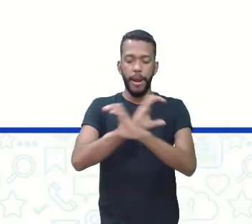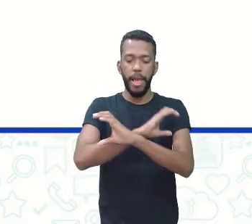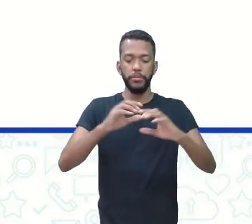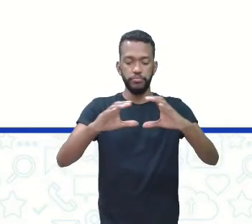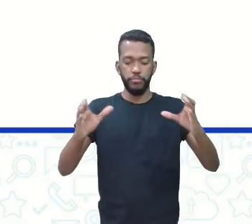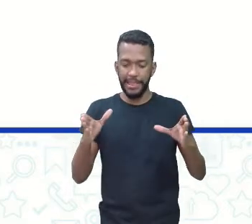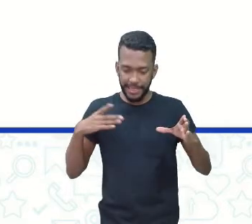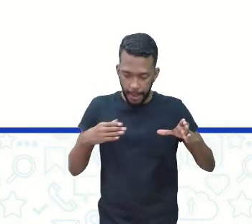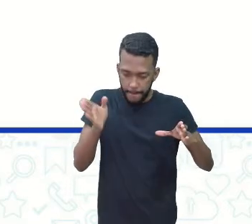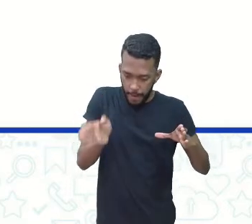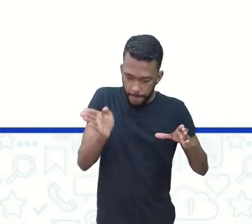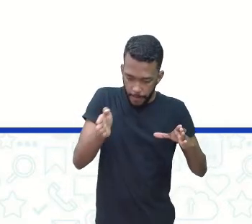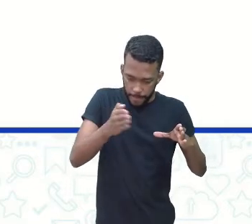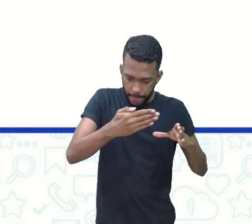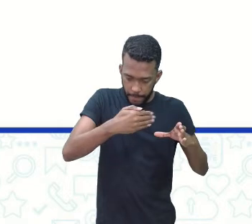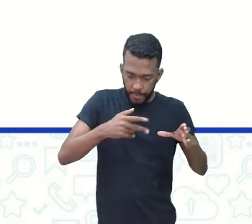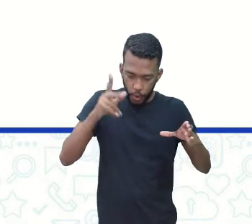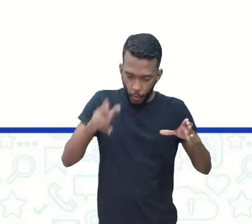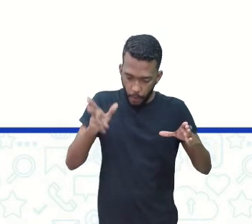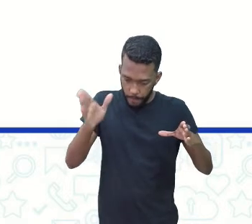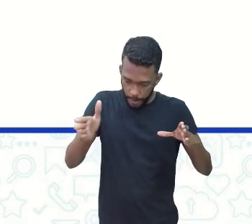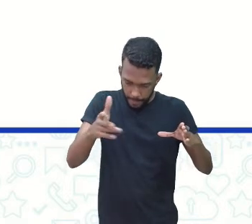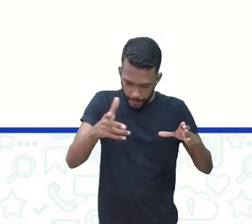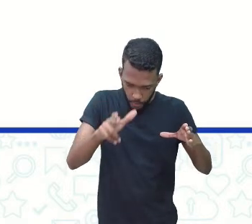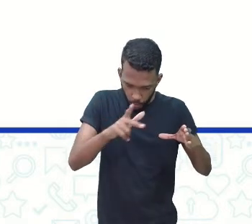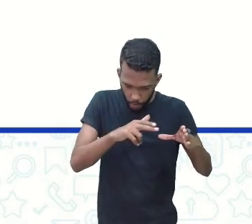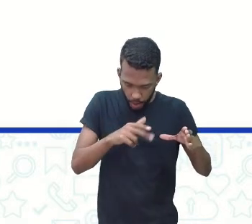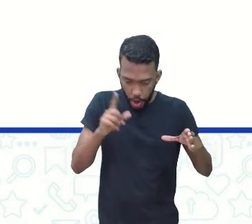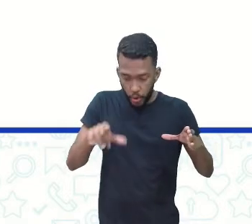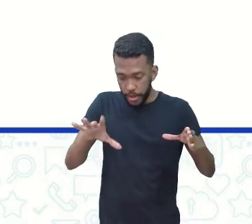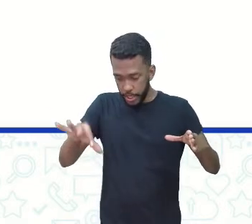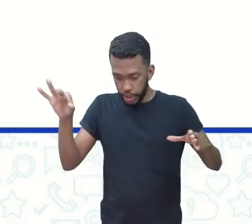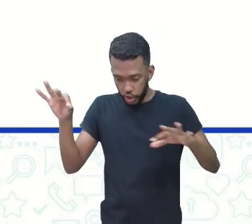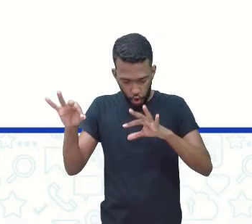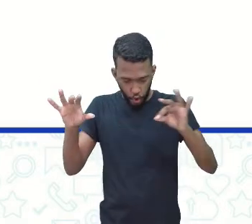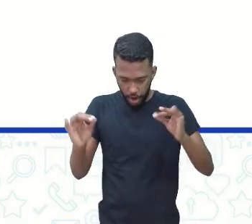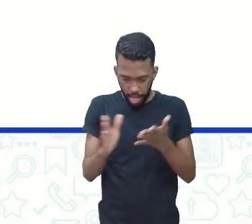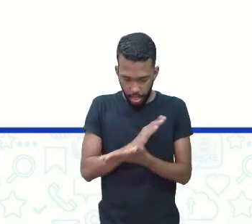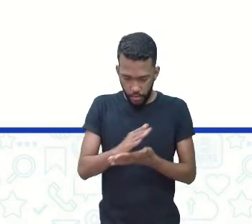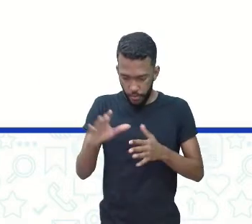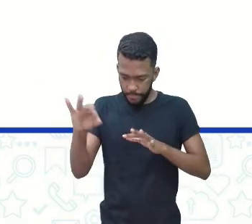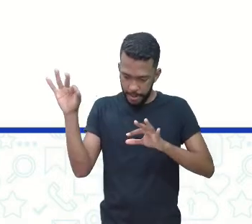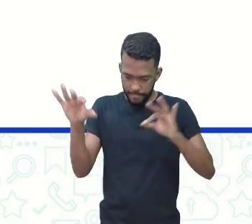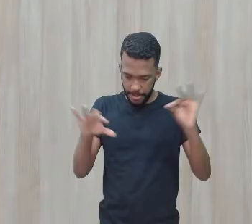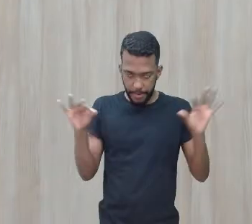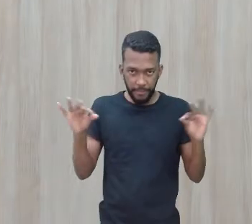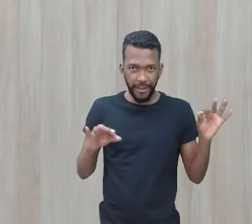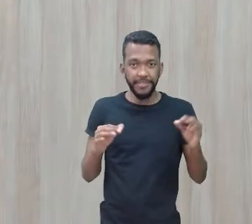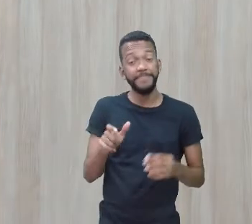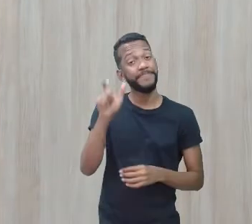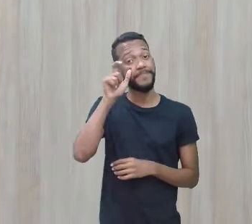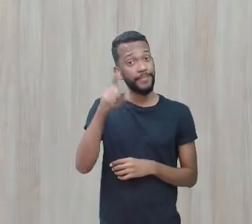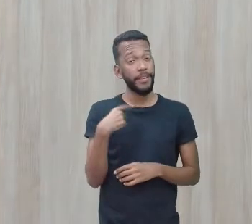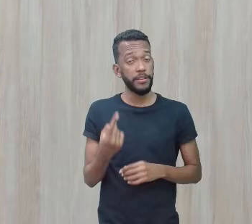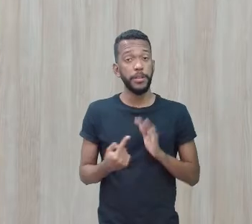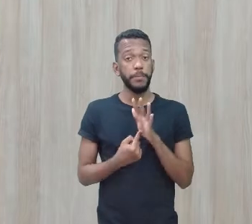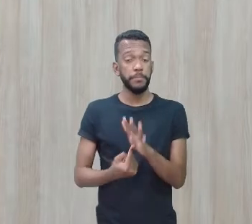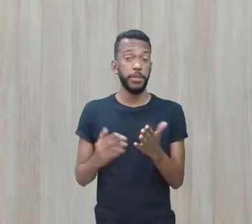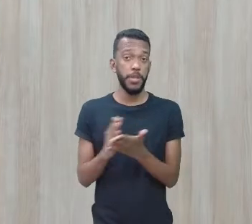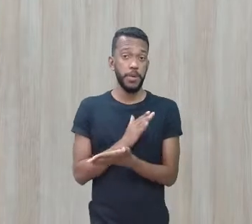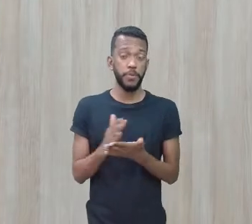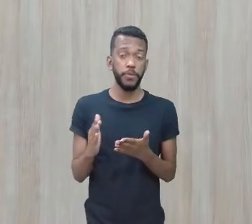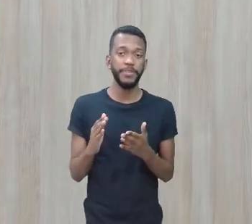em partes iguais e é selecionada uma ou mais partes. Então, ó, é interessante quando a gente coloca essa ideia de